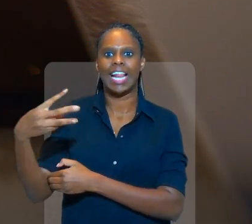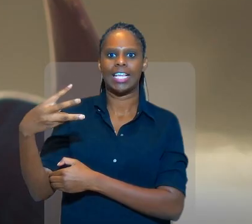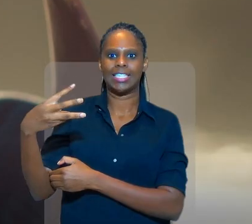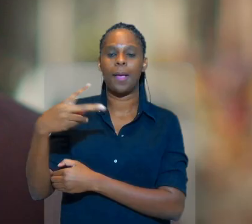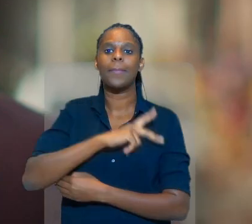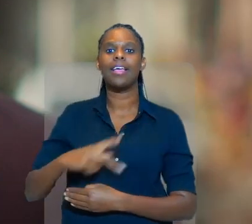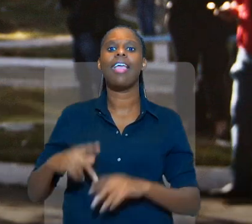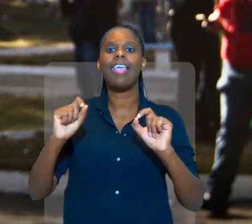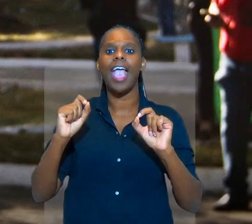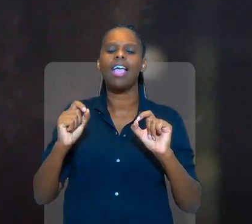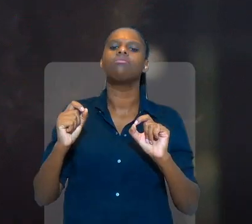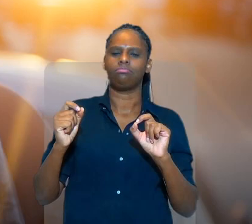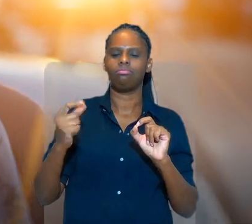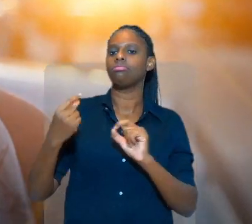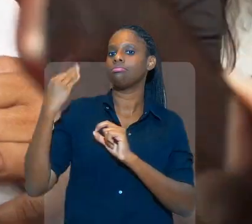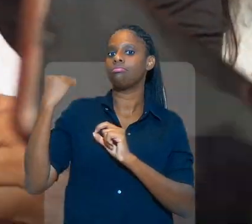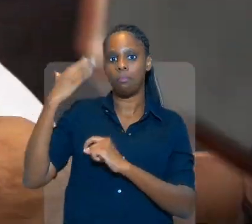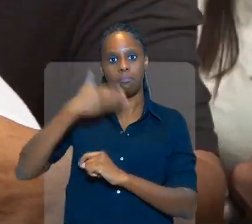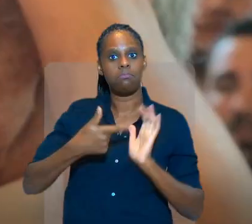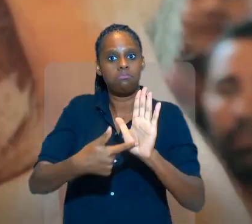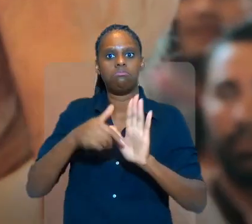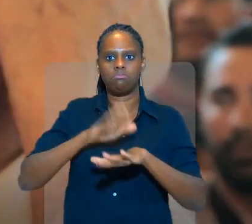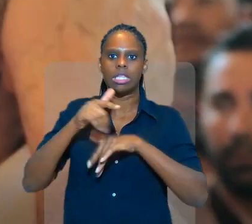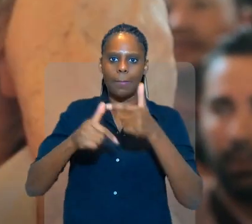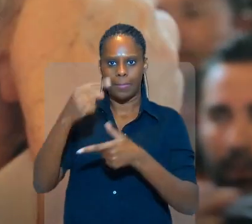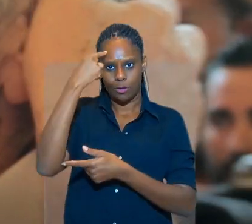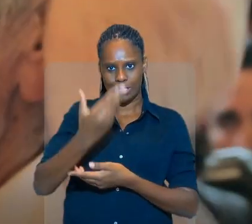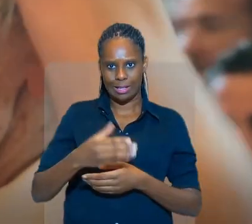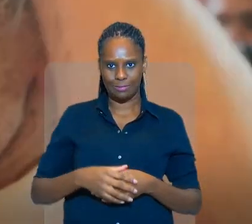30 e coloca na presidência quem já mostrou o que faz por você.